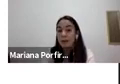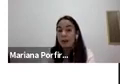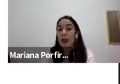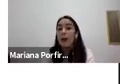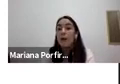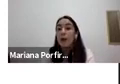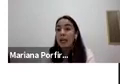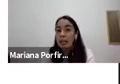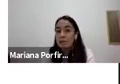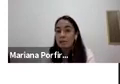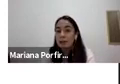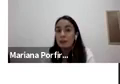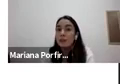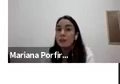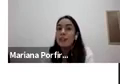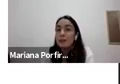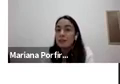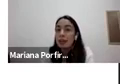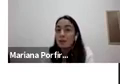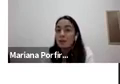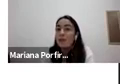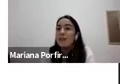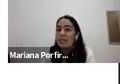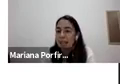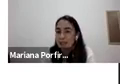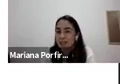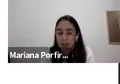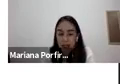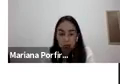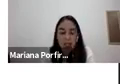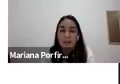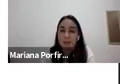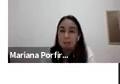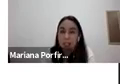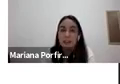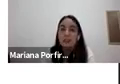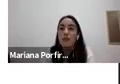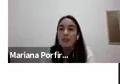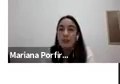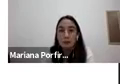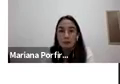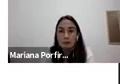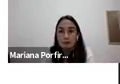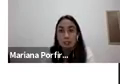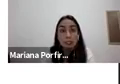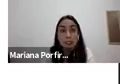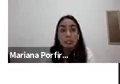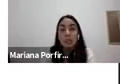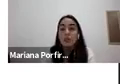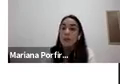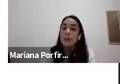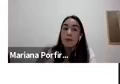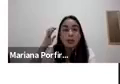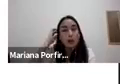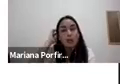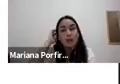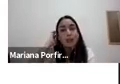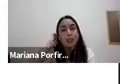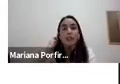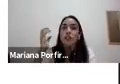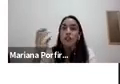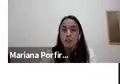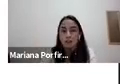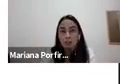sim. Porém, nós sempre temos bom senso de acolher as mães, de conversar com as mães sobre a